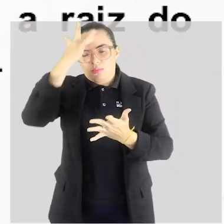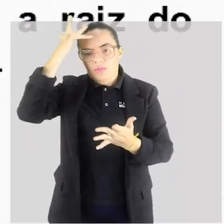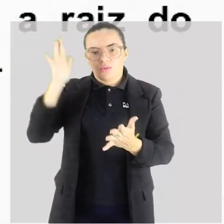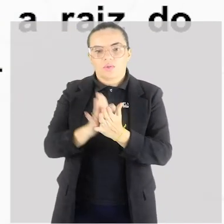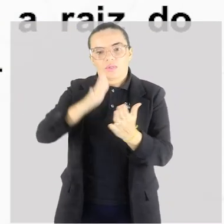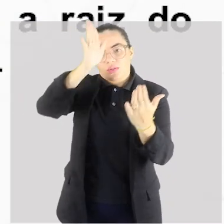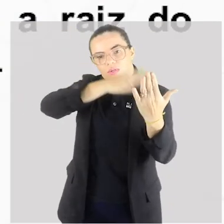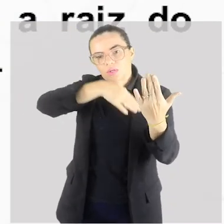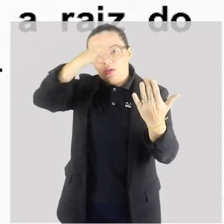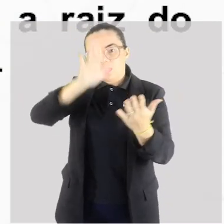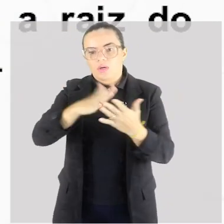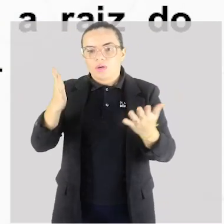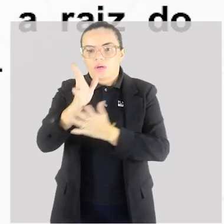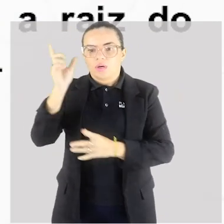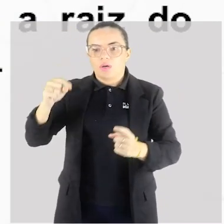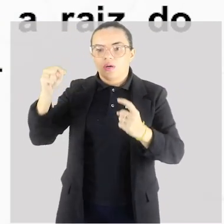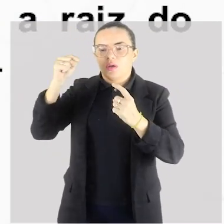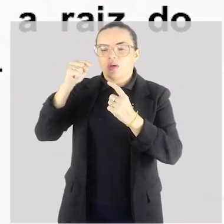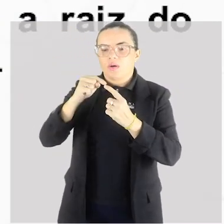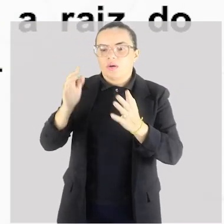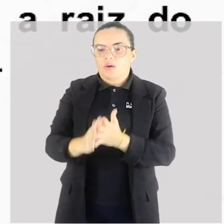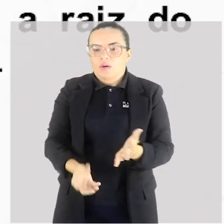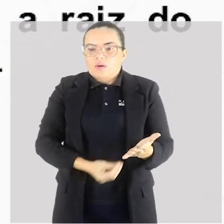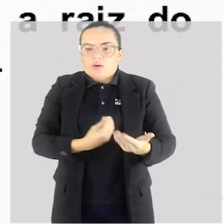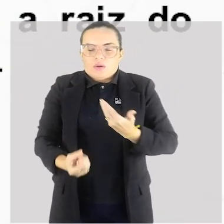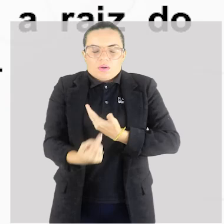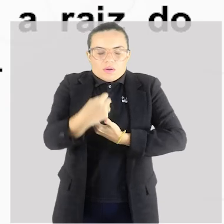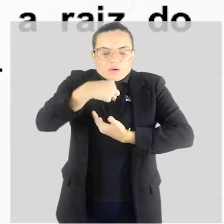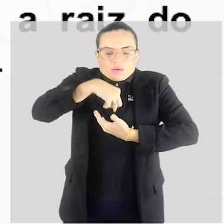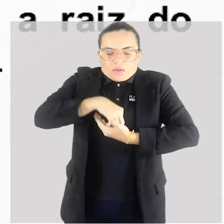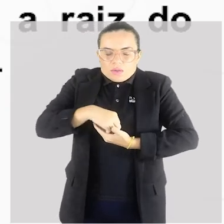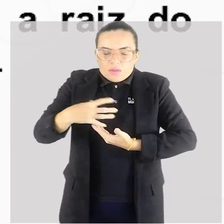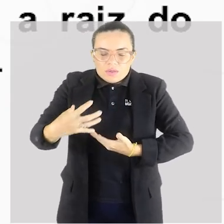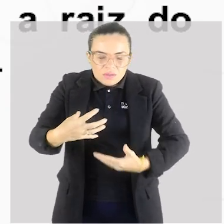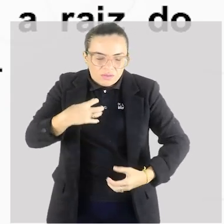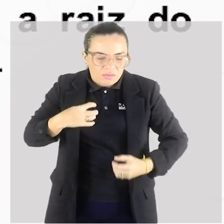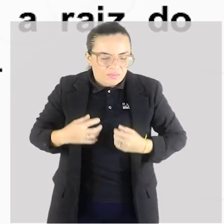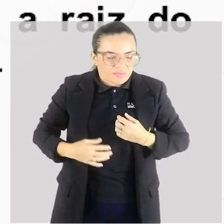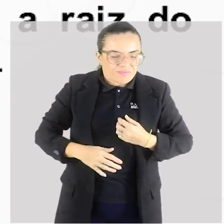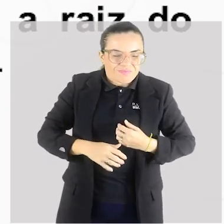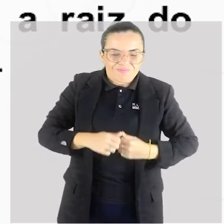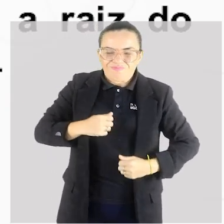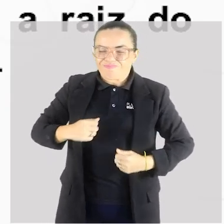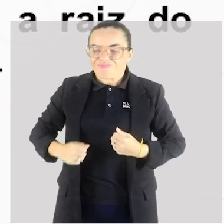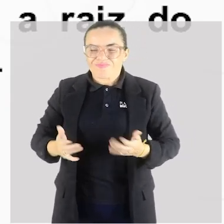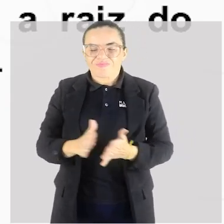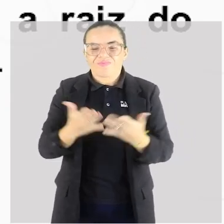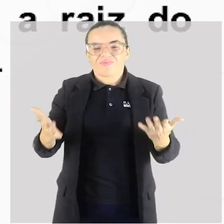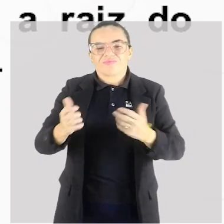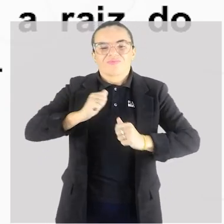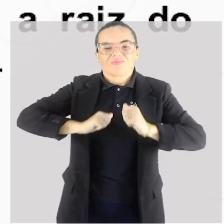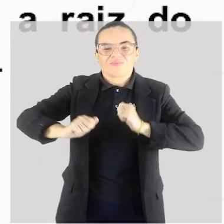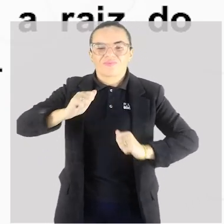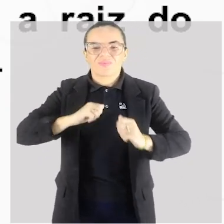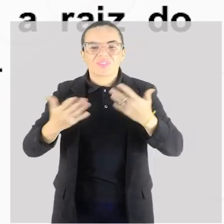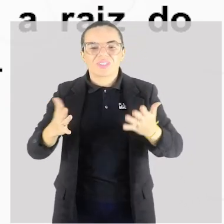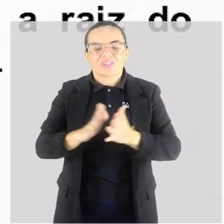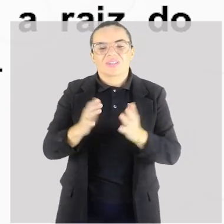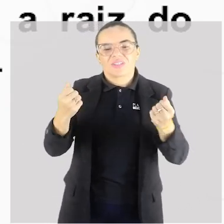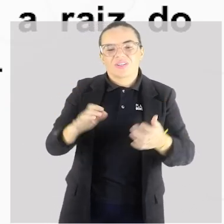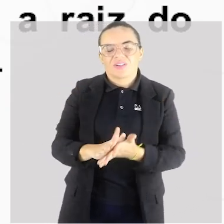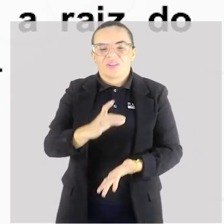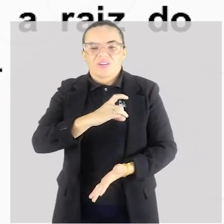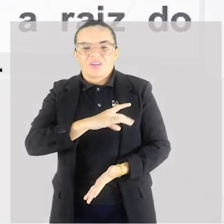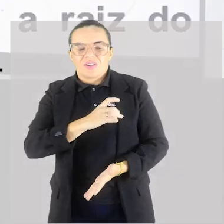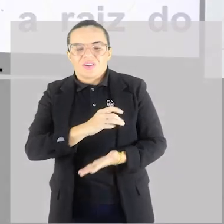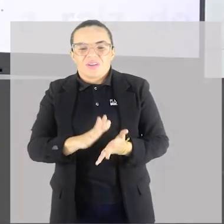Objetivo: expressar a vida interior, as angústias, as necessidades, os medos, as dores, e elas